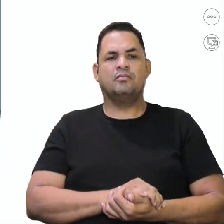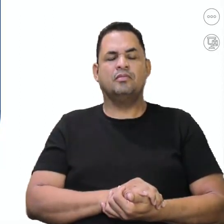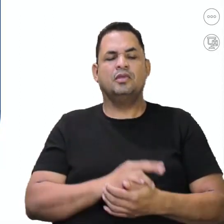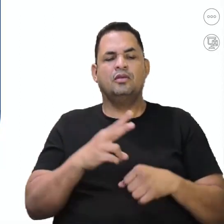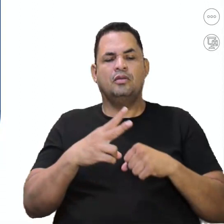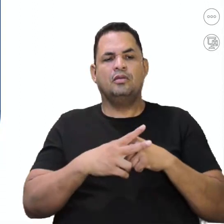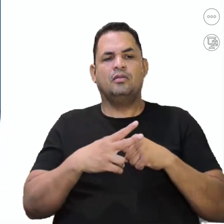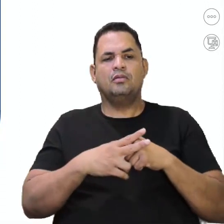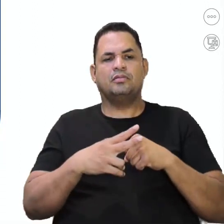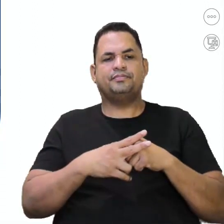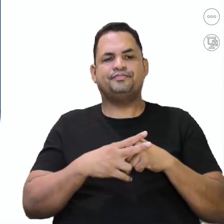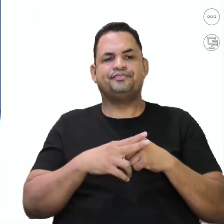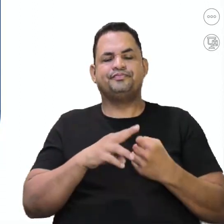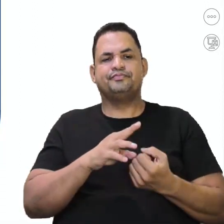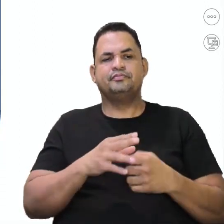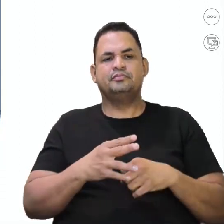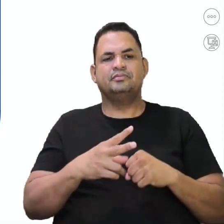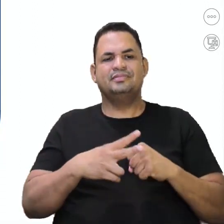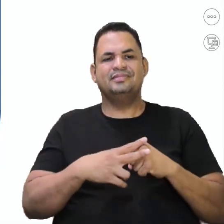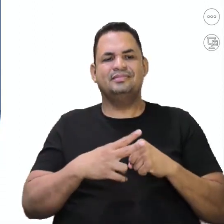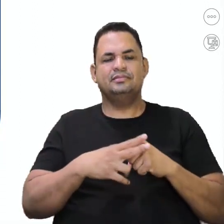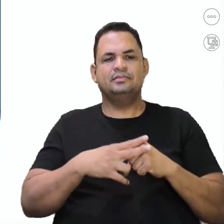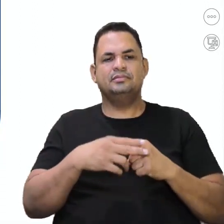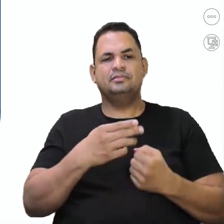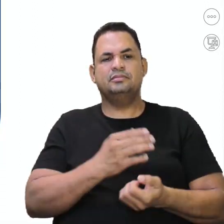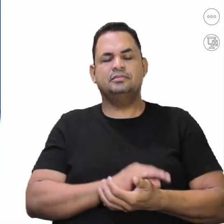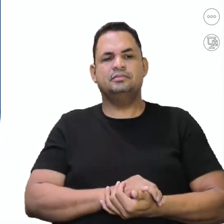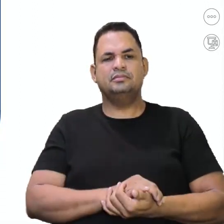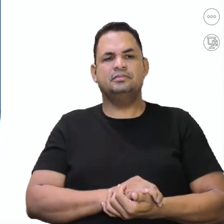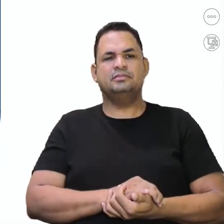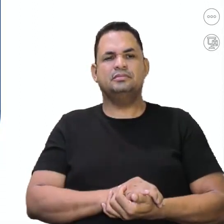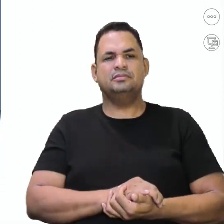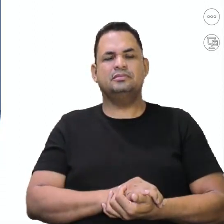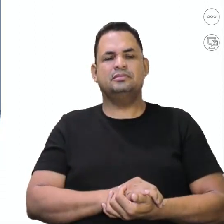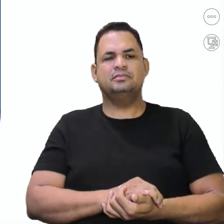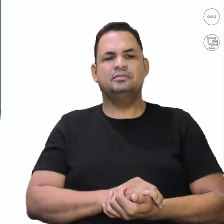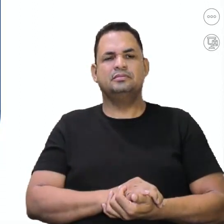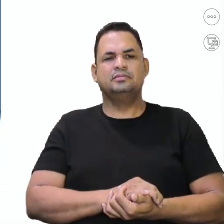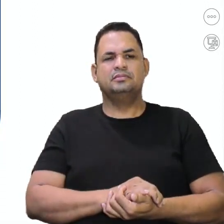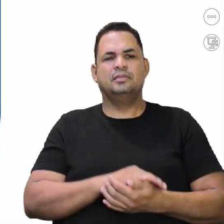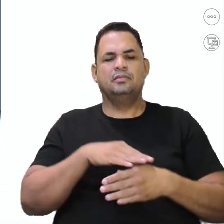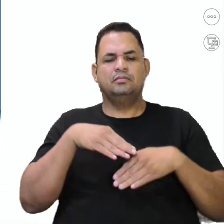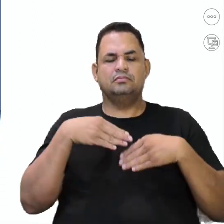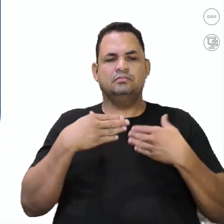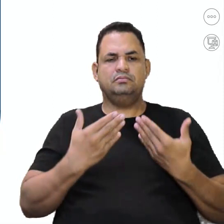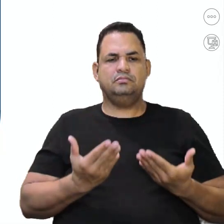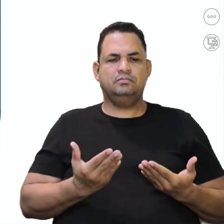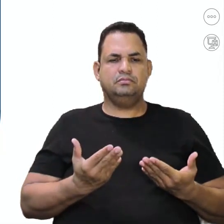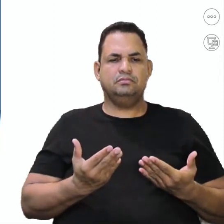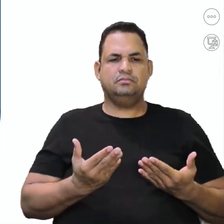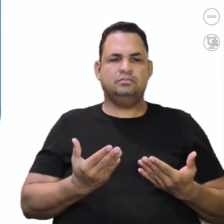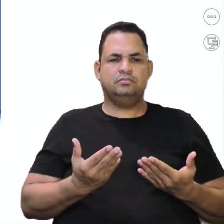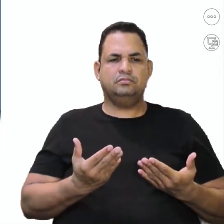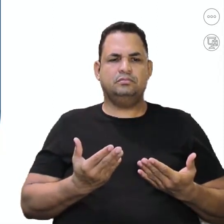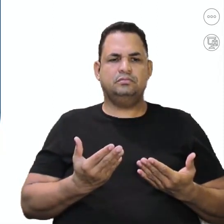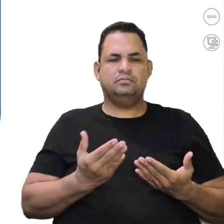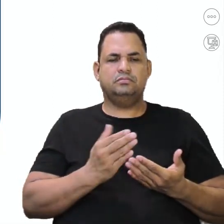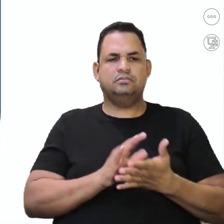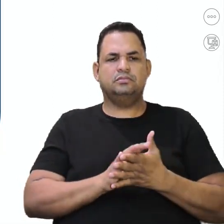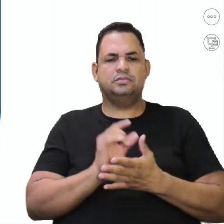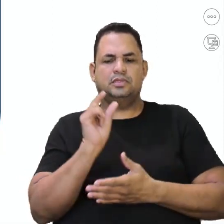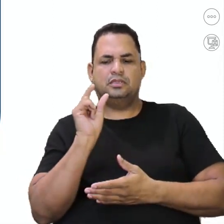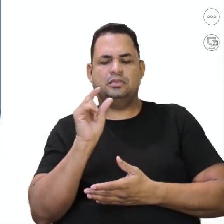verbo chamado, esse na verdade é um verbo, use, certo? Só que quando ele vem com